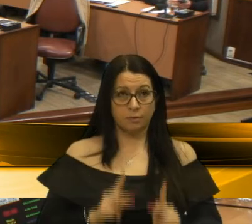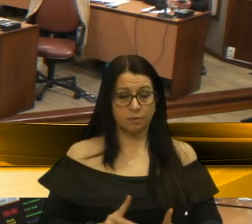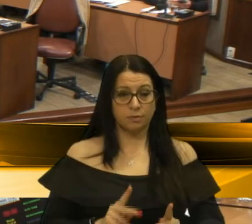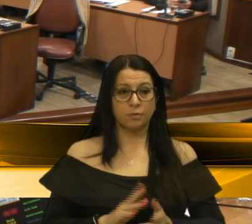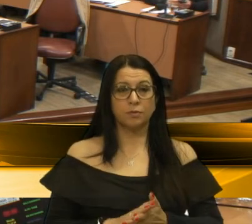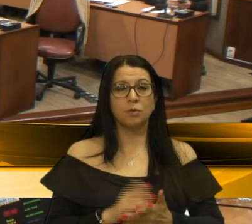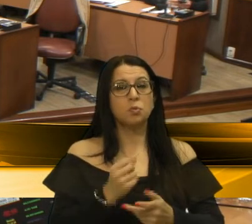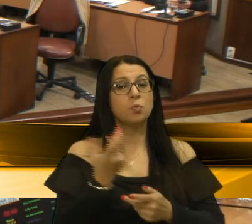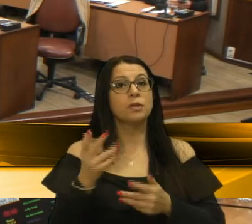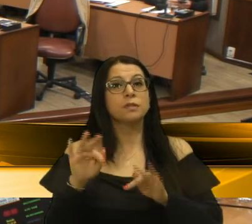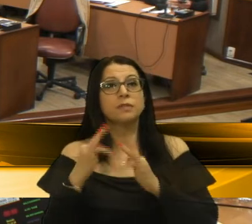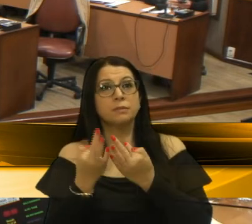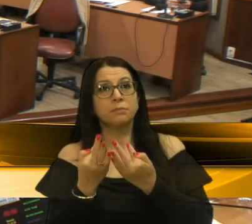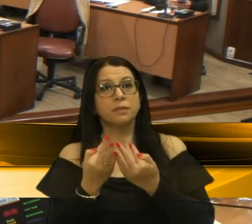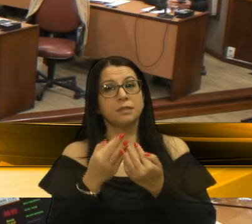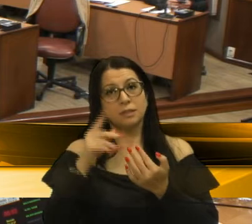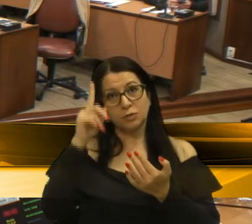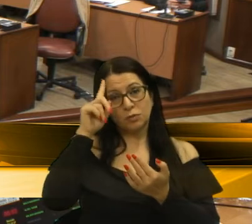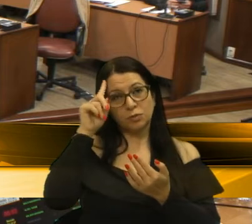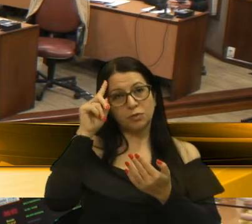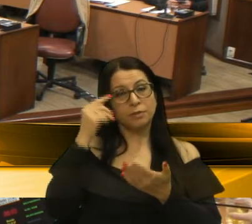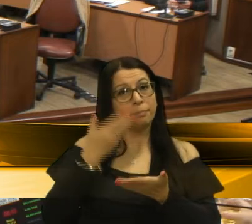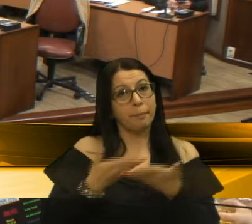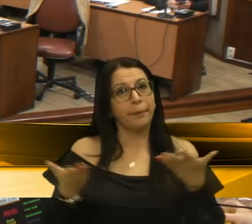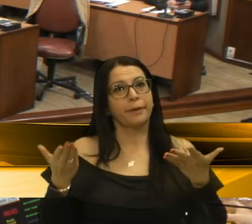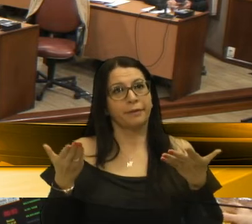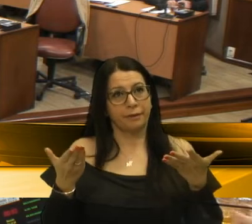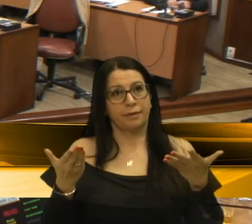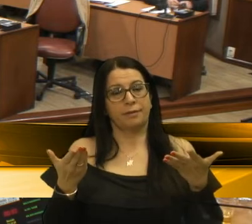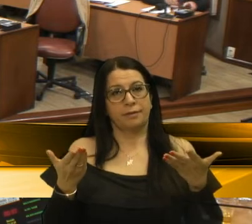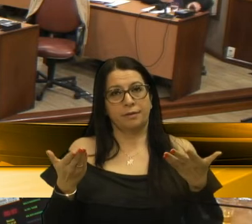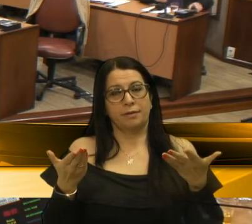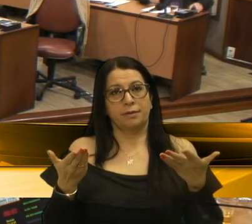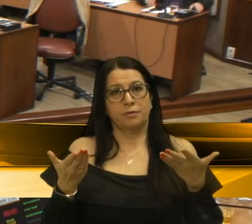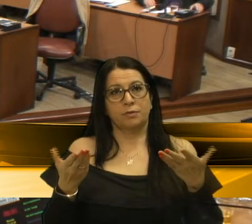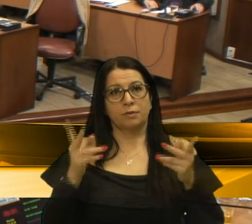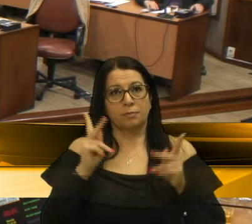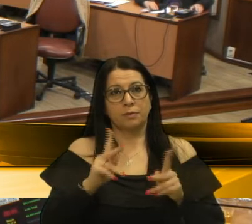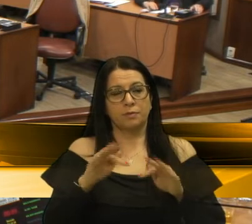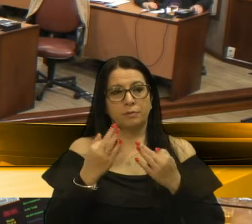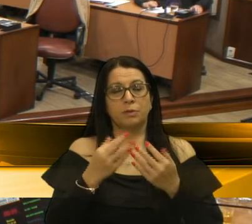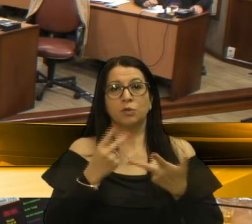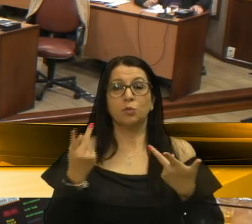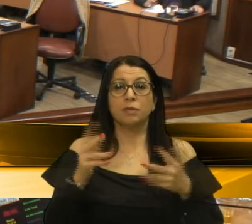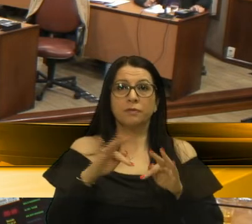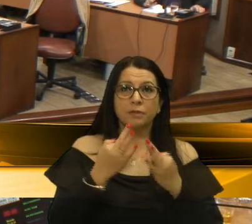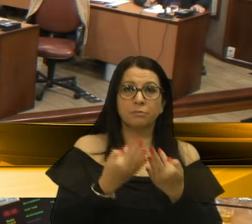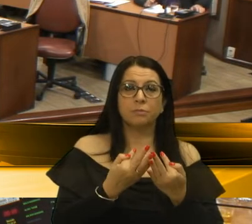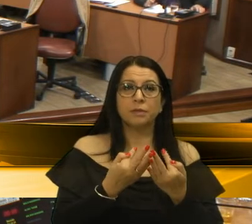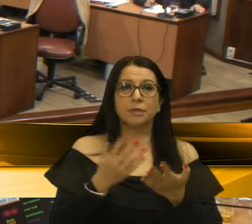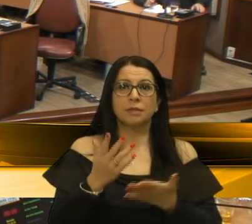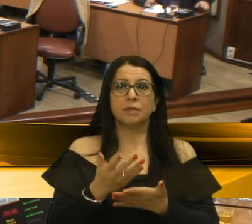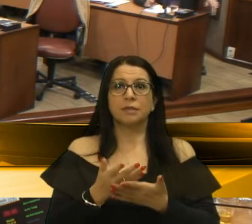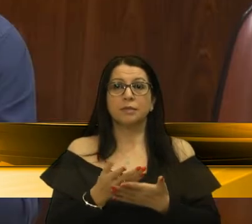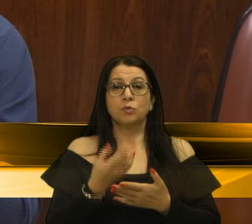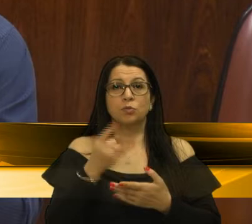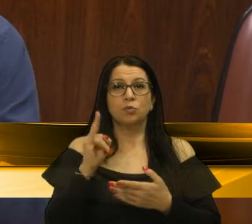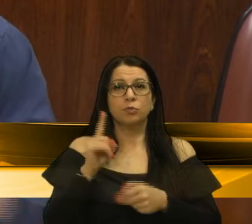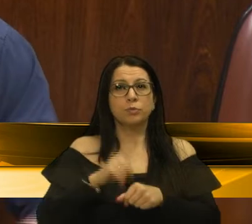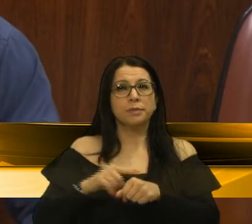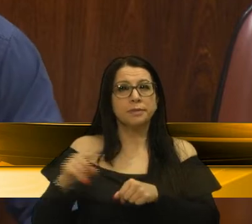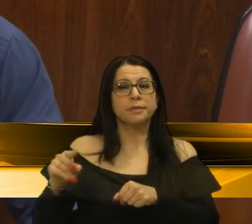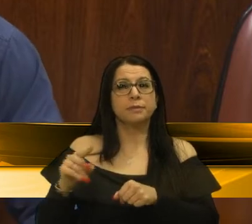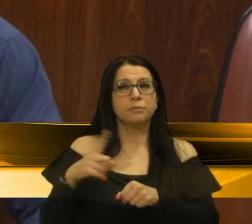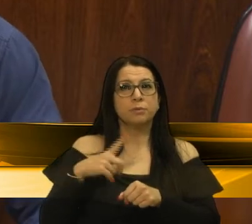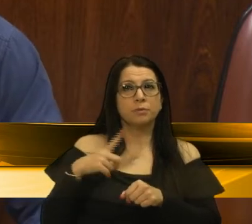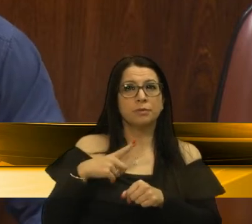Quantas famílias que a cada dia estão perdendo os seus entes queridos, quantas famílias nos últimos tempos aí nós temos